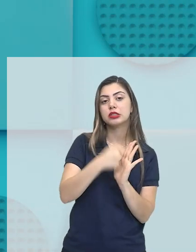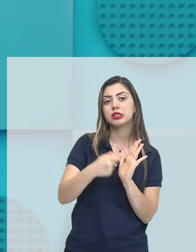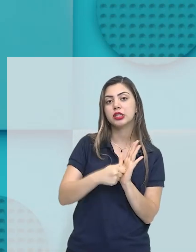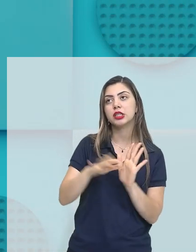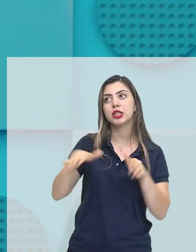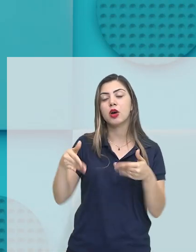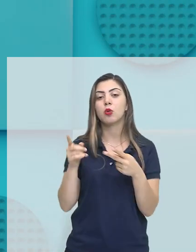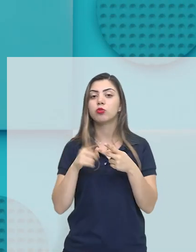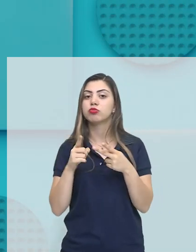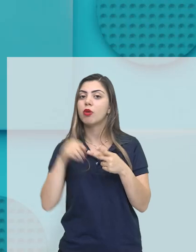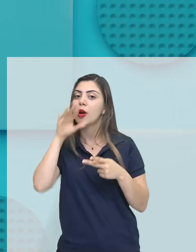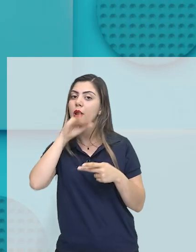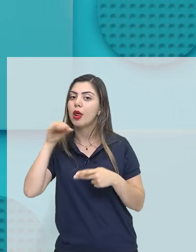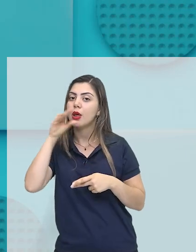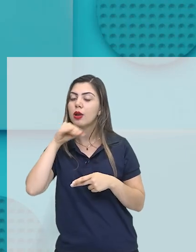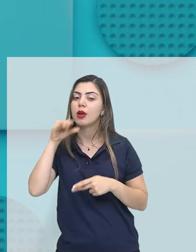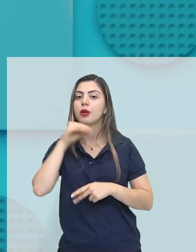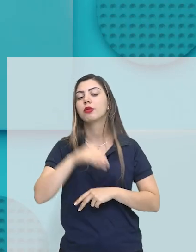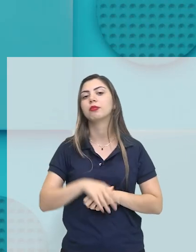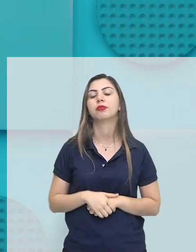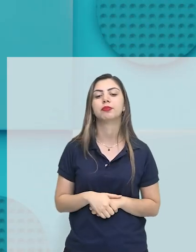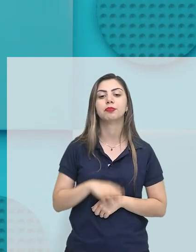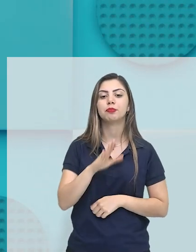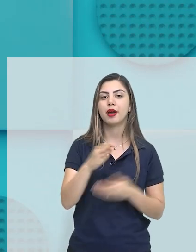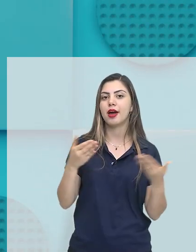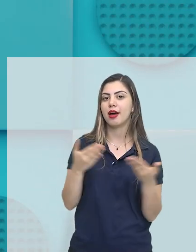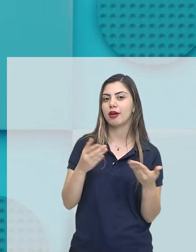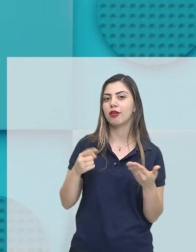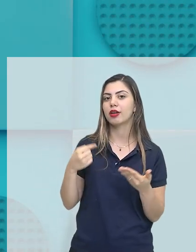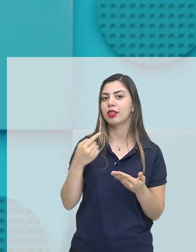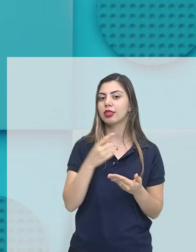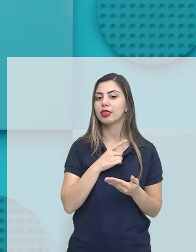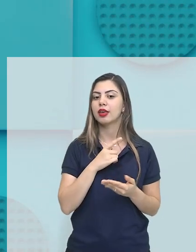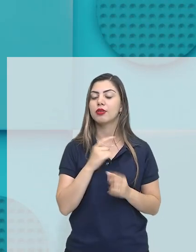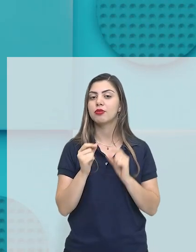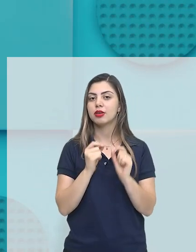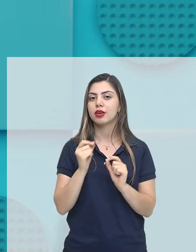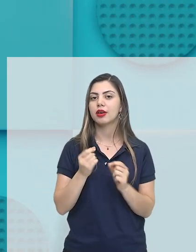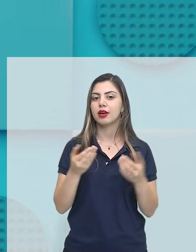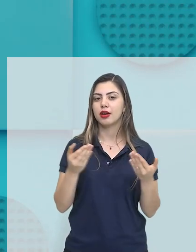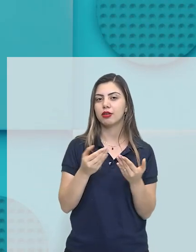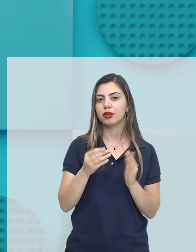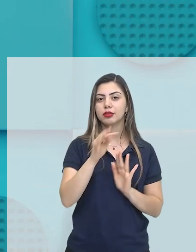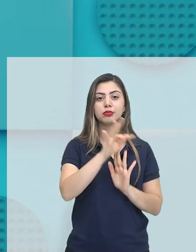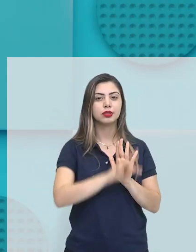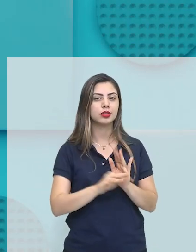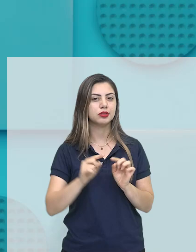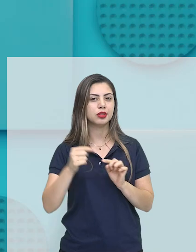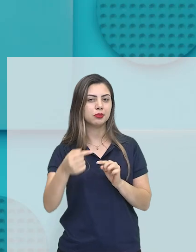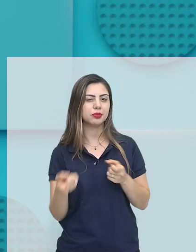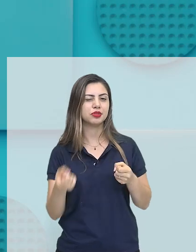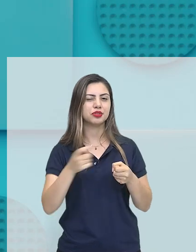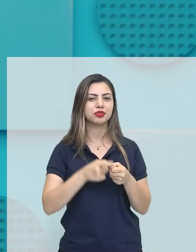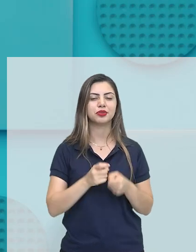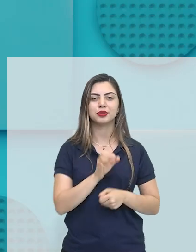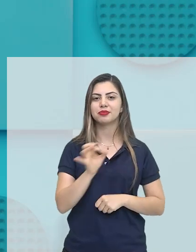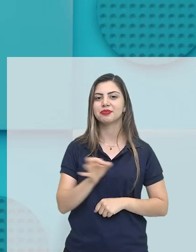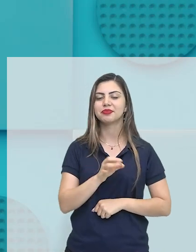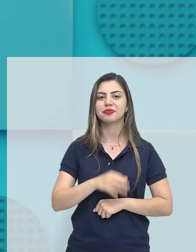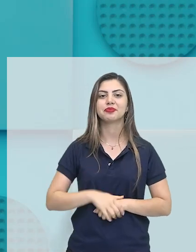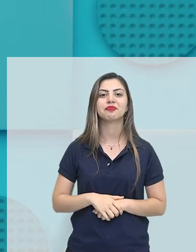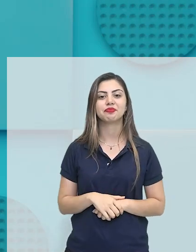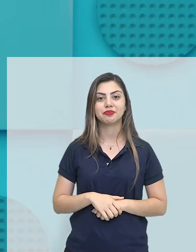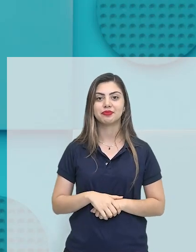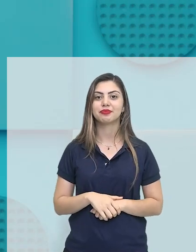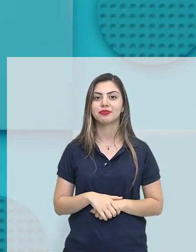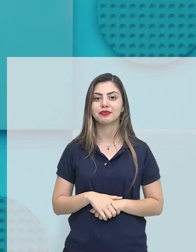pela oralidade, tá? Então, nós vamos ouvir agora um áudio off, e depois a gente retorna para continuarmos nossa